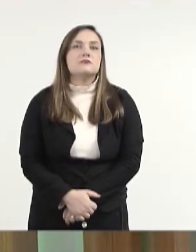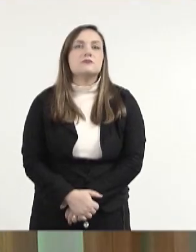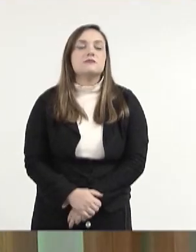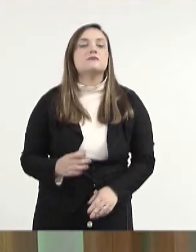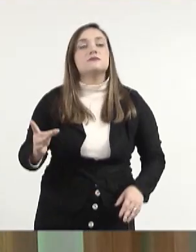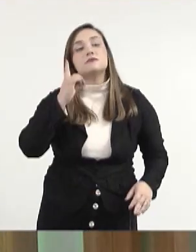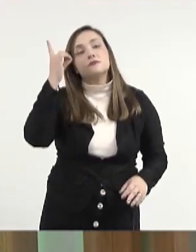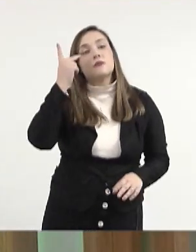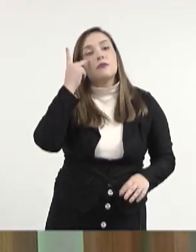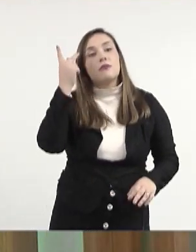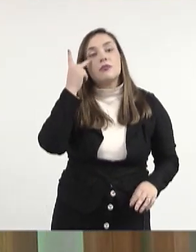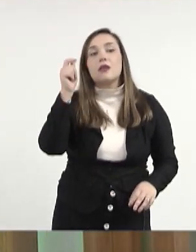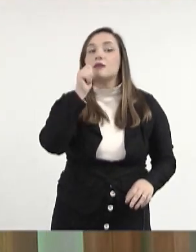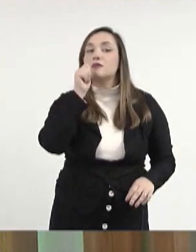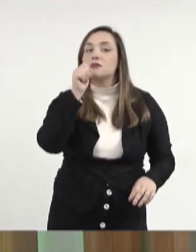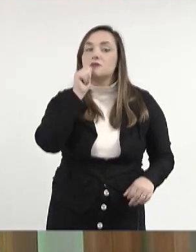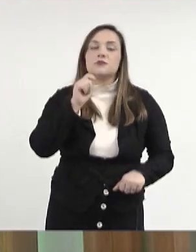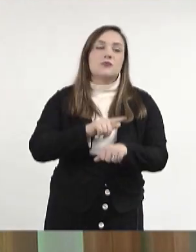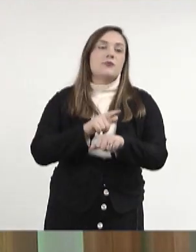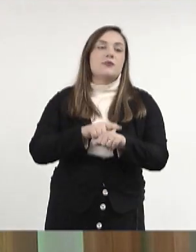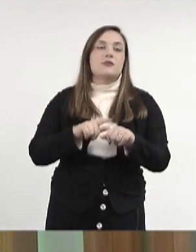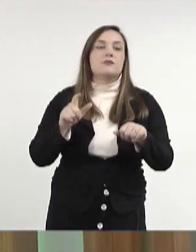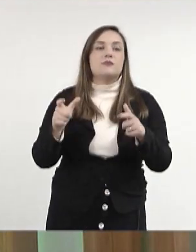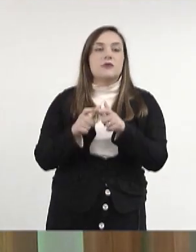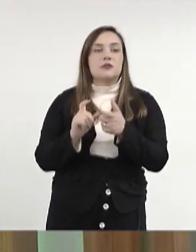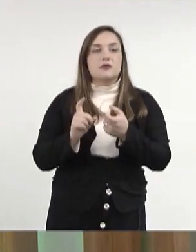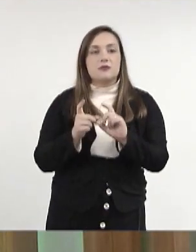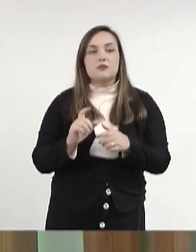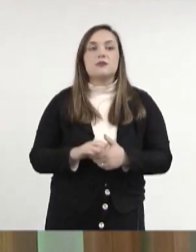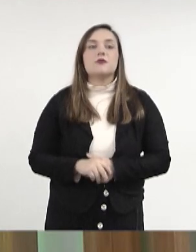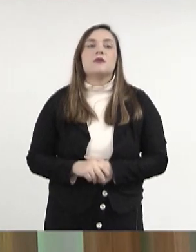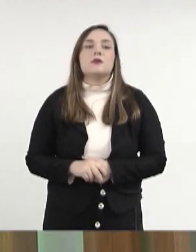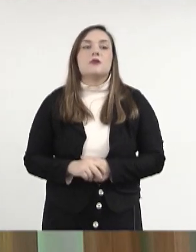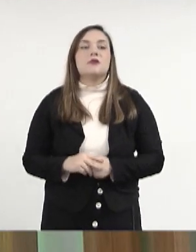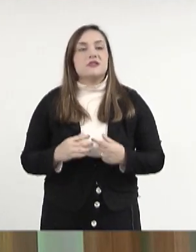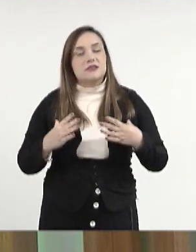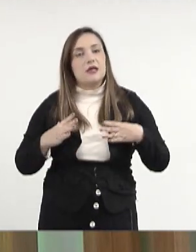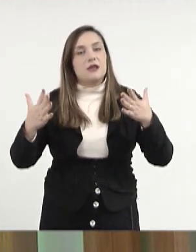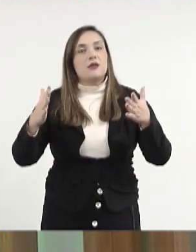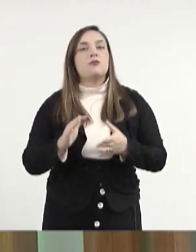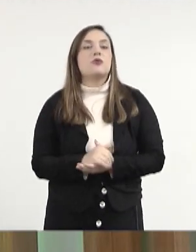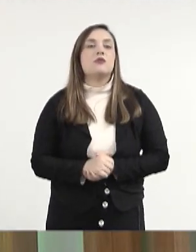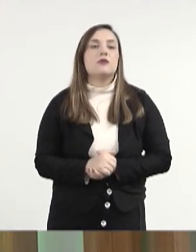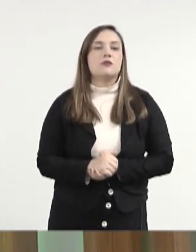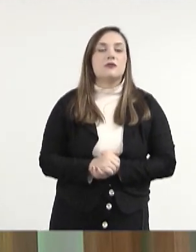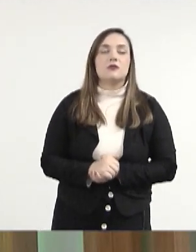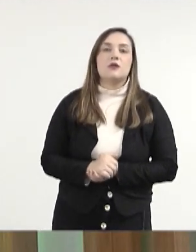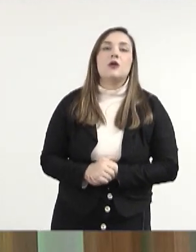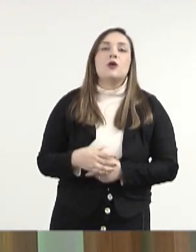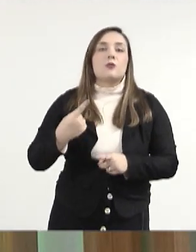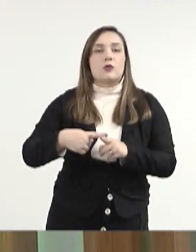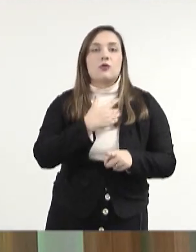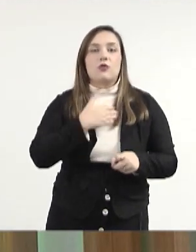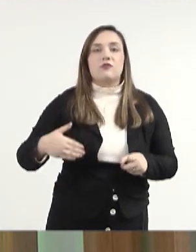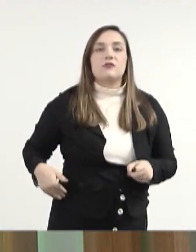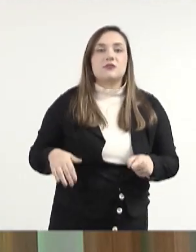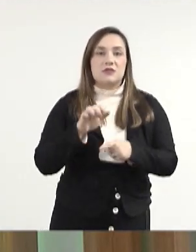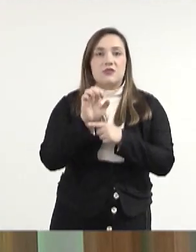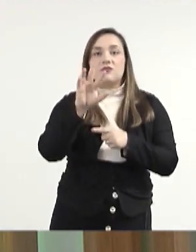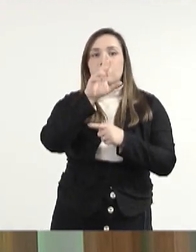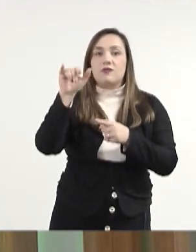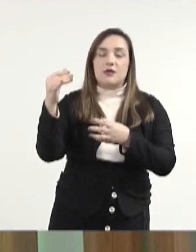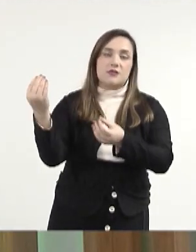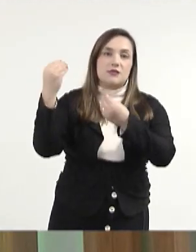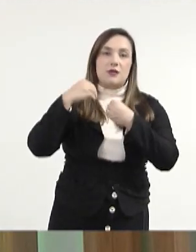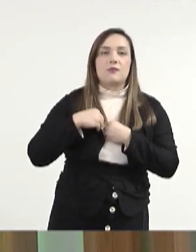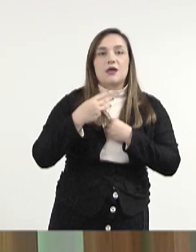O deputado Pedro Kemp, ainda durante o pequeno expediente, celebrou o recebimento pelo governo do estado de 30